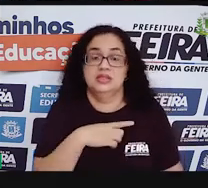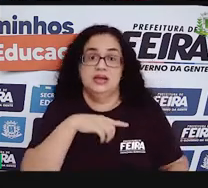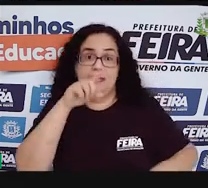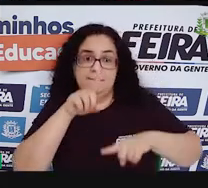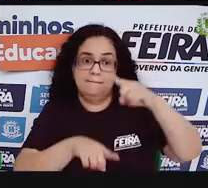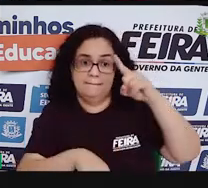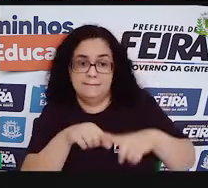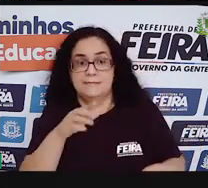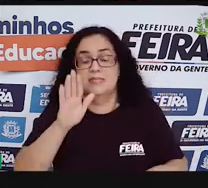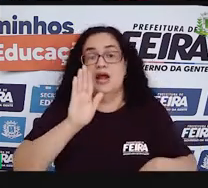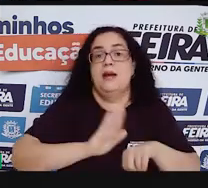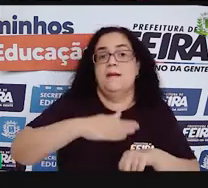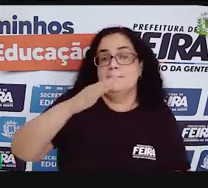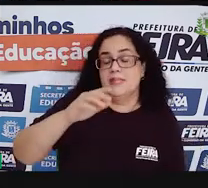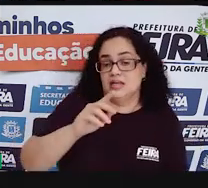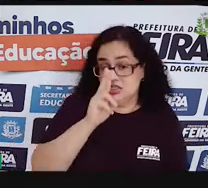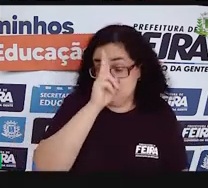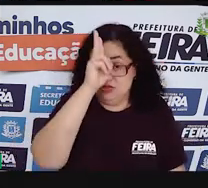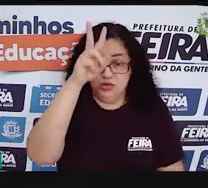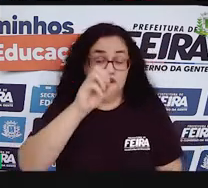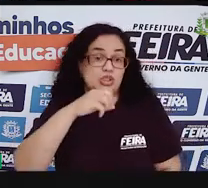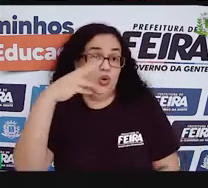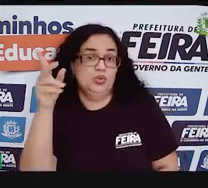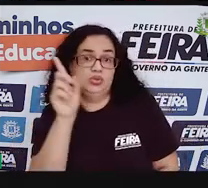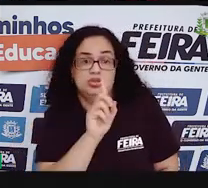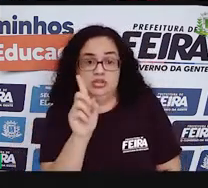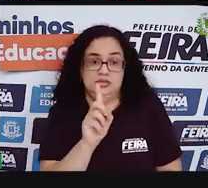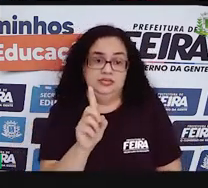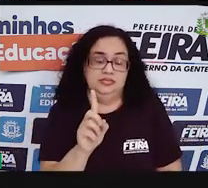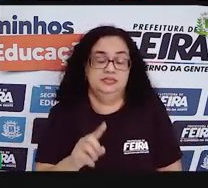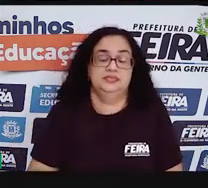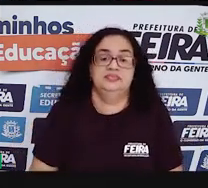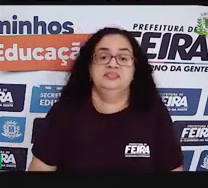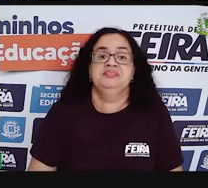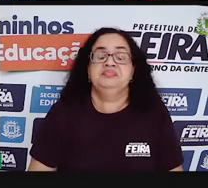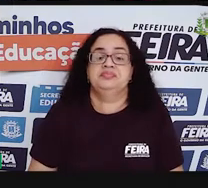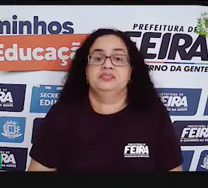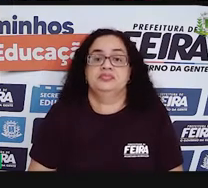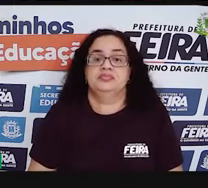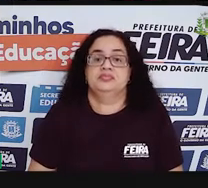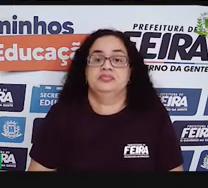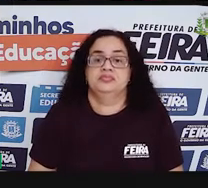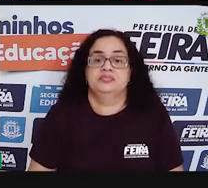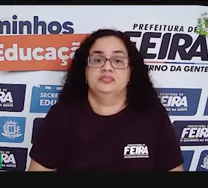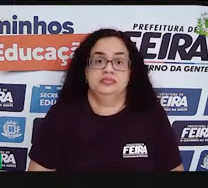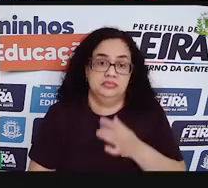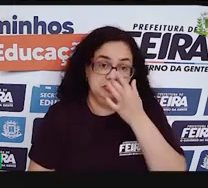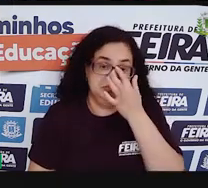materiais mais flexíveis e materiais menos flexíveis.